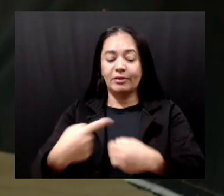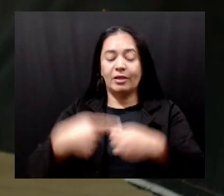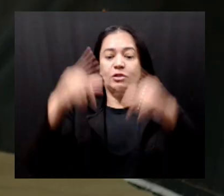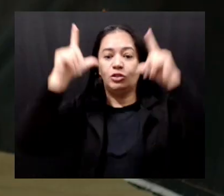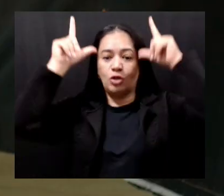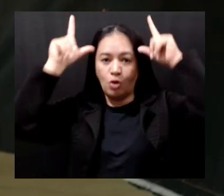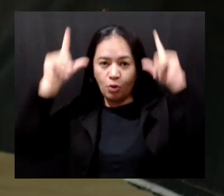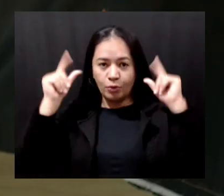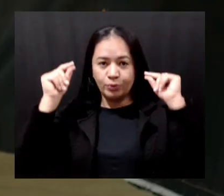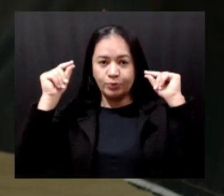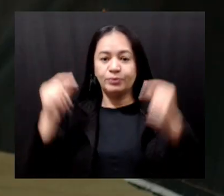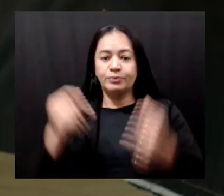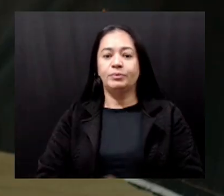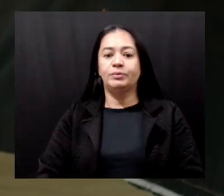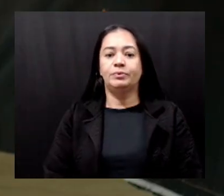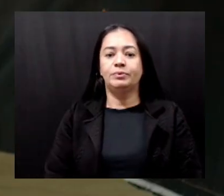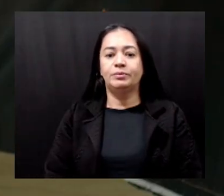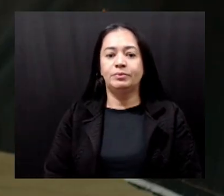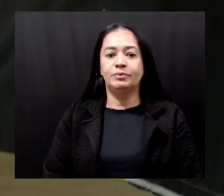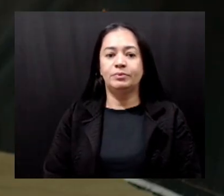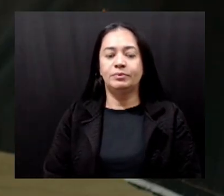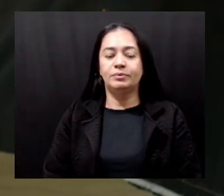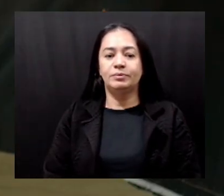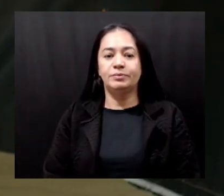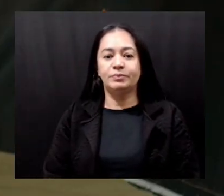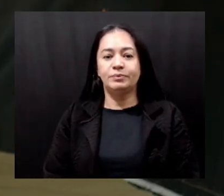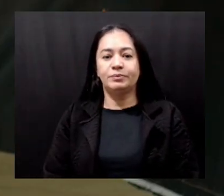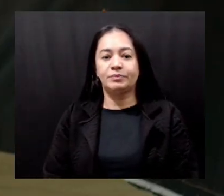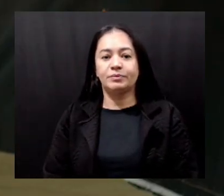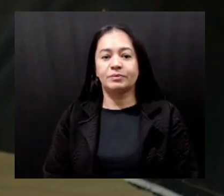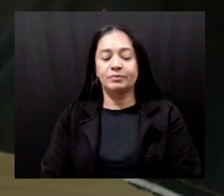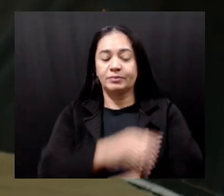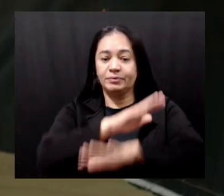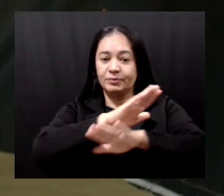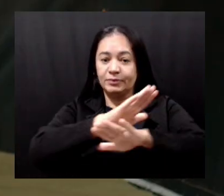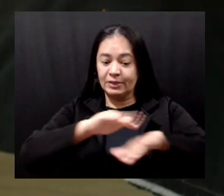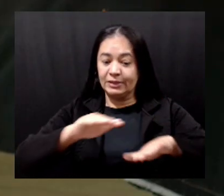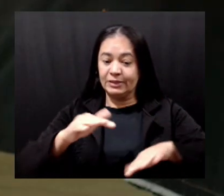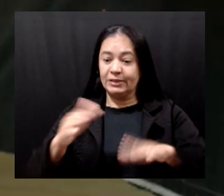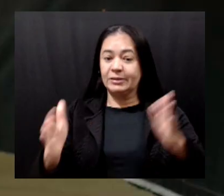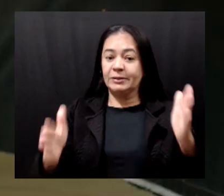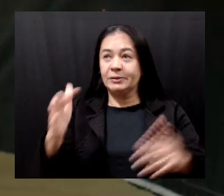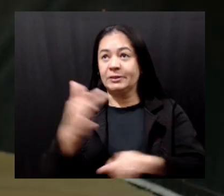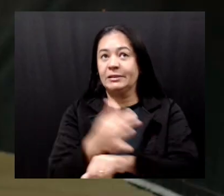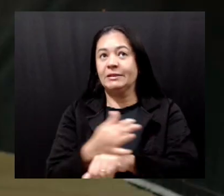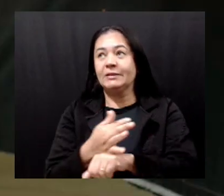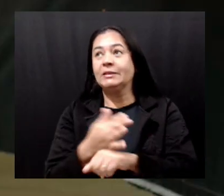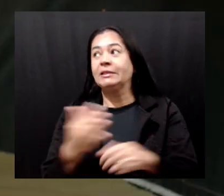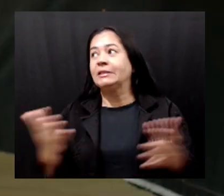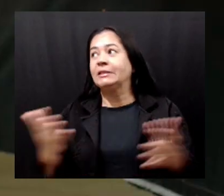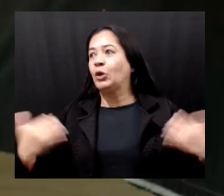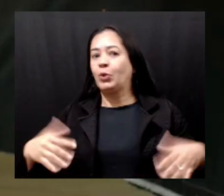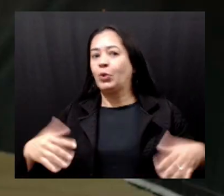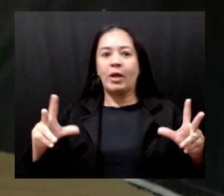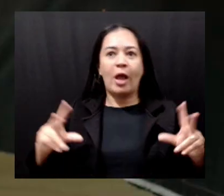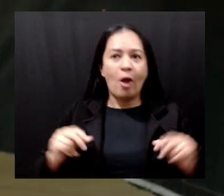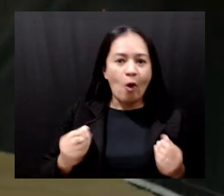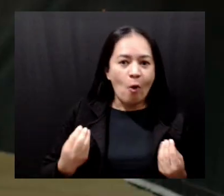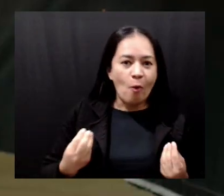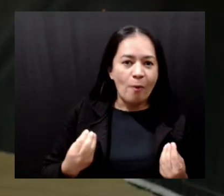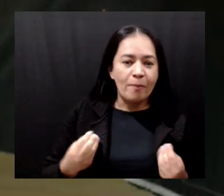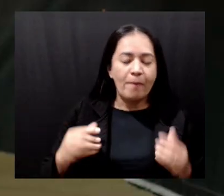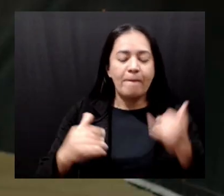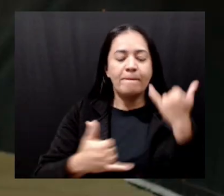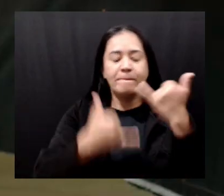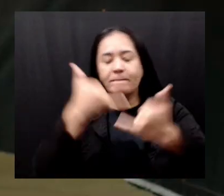de semana. Vamos lá, olha só, as crianças em férias, né? E agora? Brincar, gente. Brincar